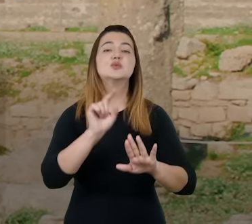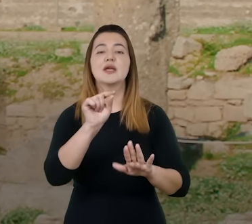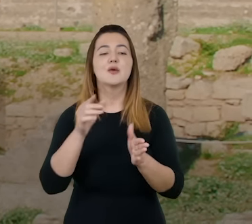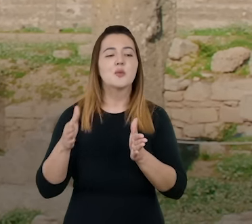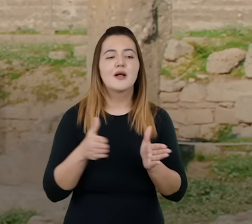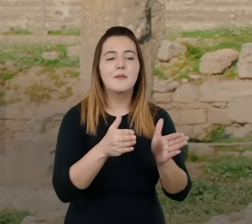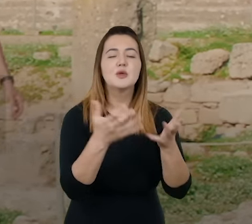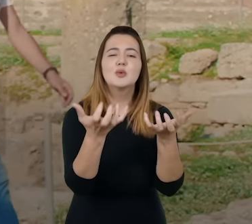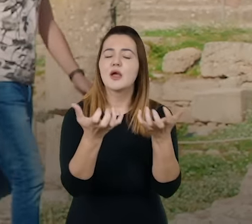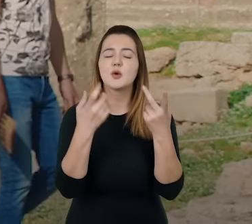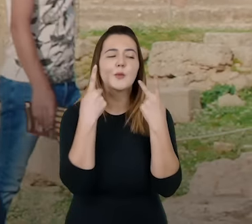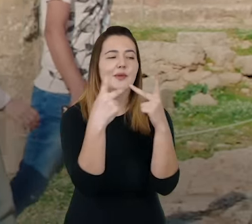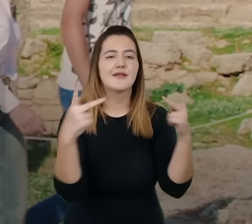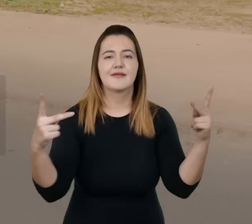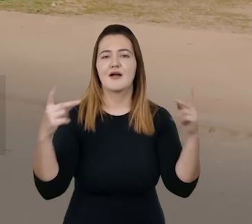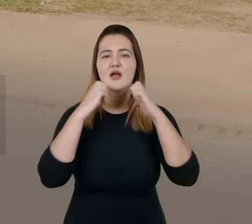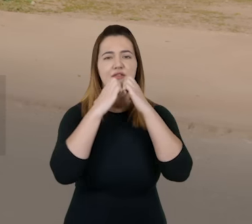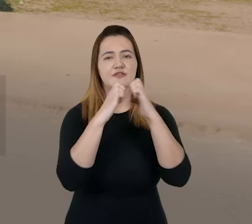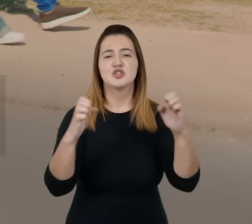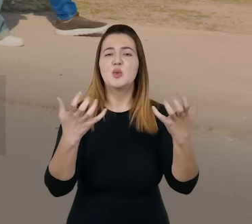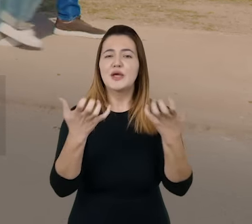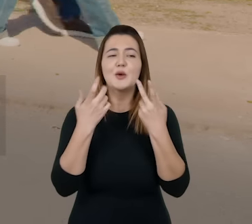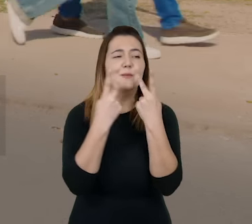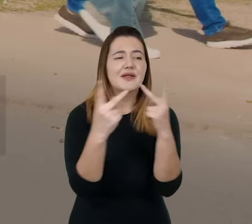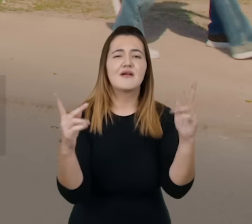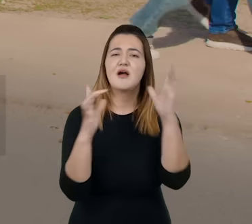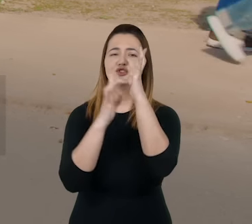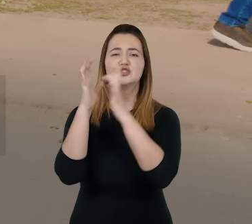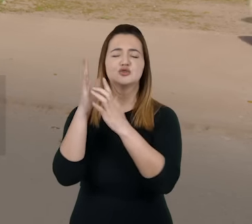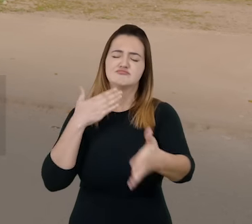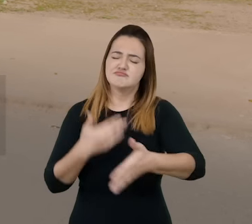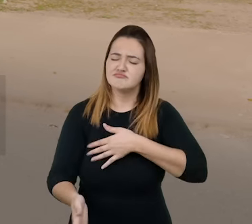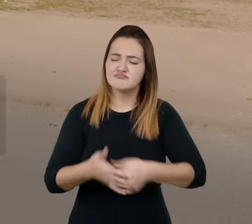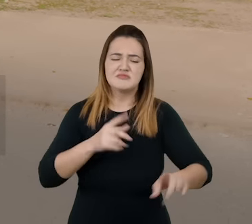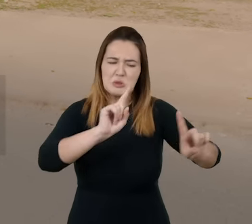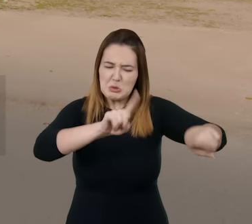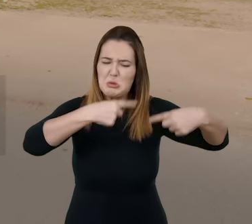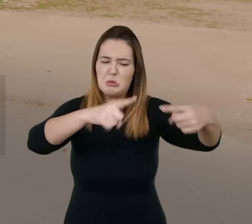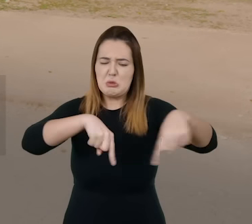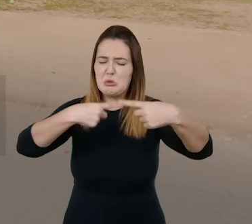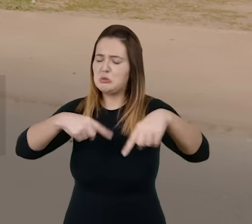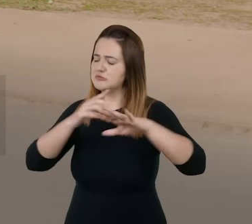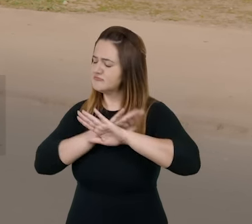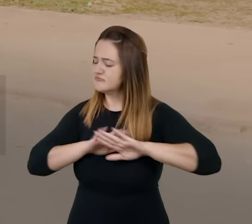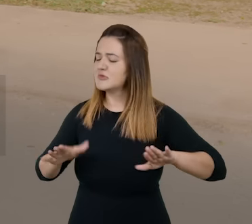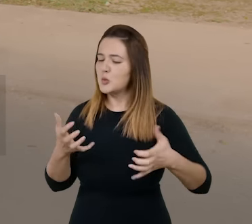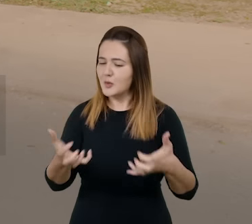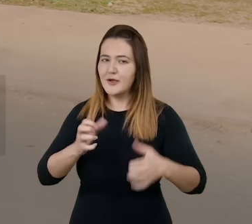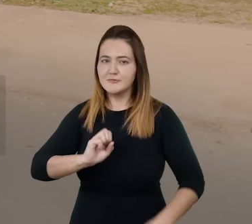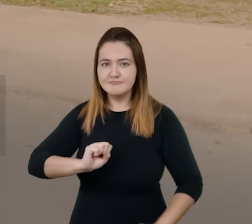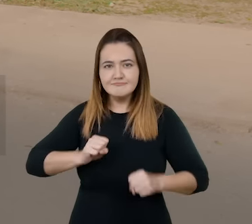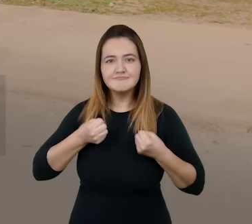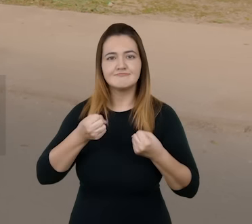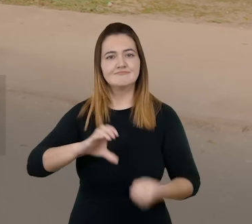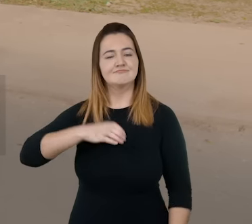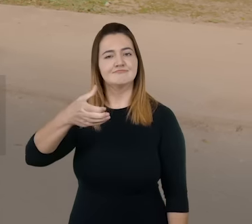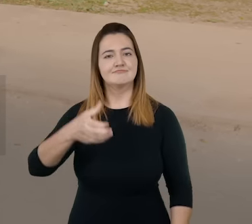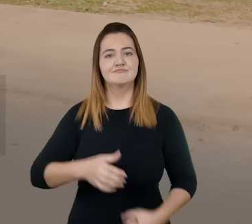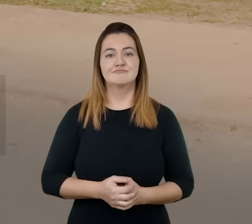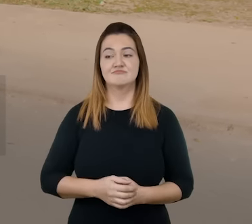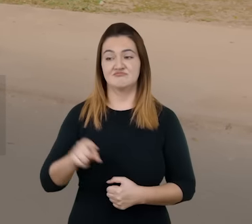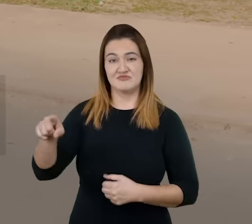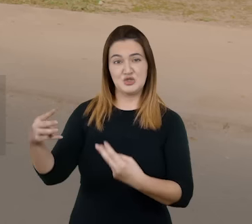caminho da pregação do Evangelho, mesmo tendo tanta oposição dentro e fora da igreja. Ele tinha a